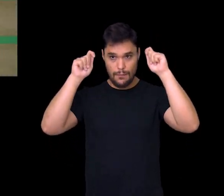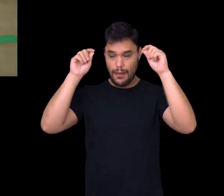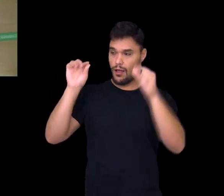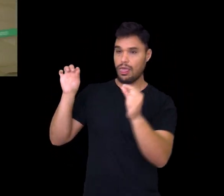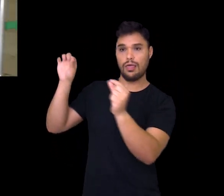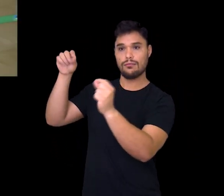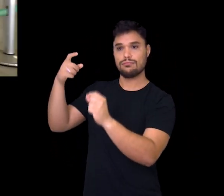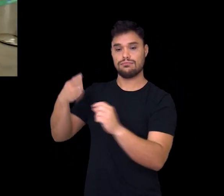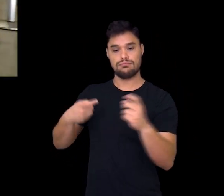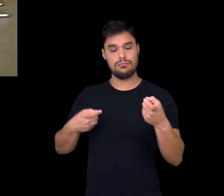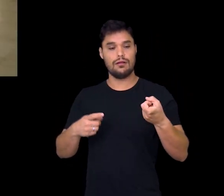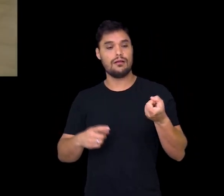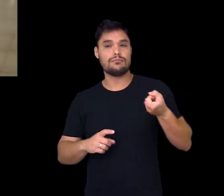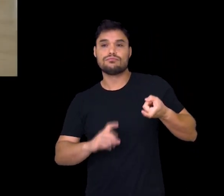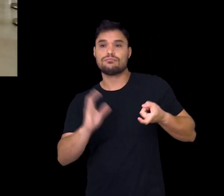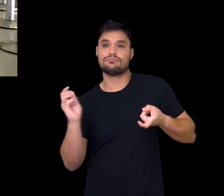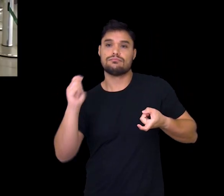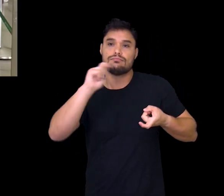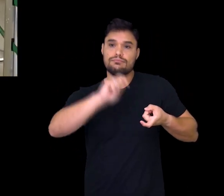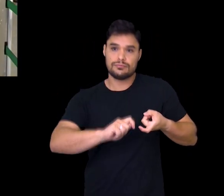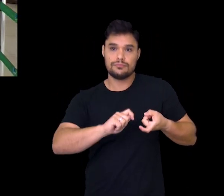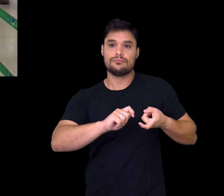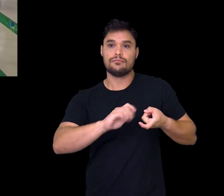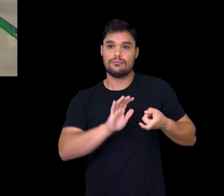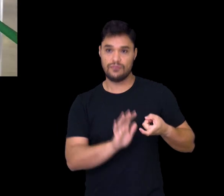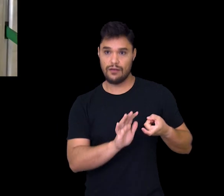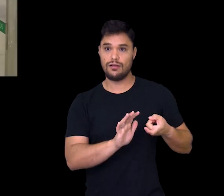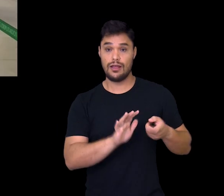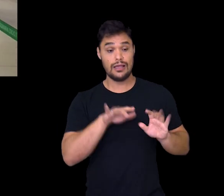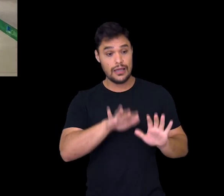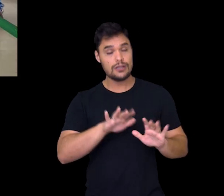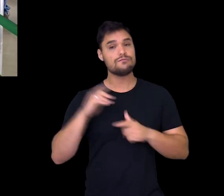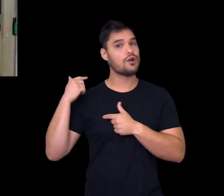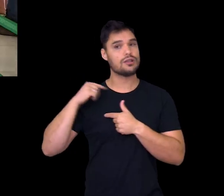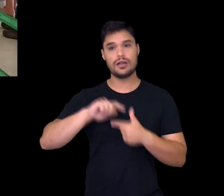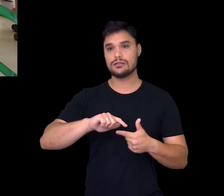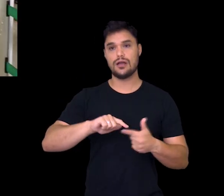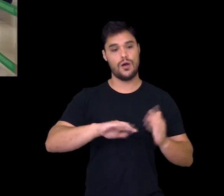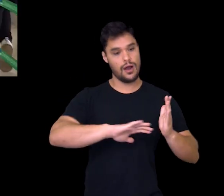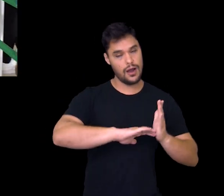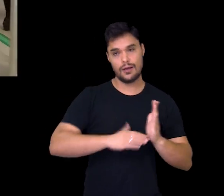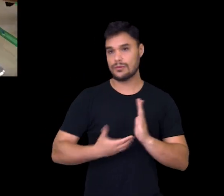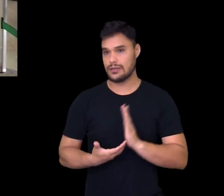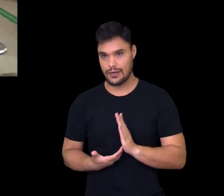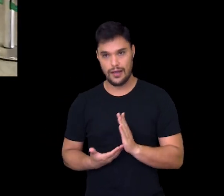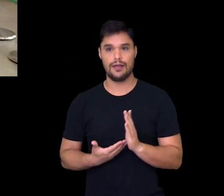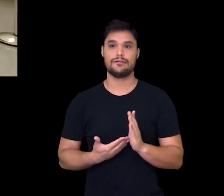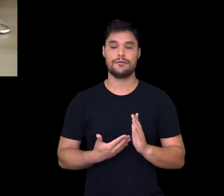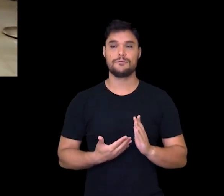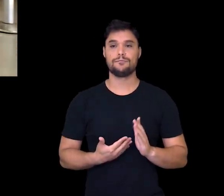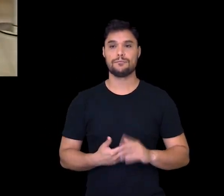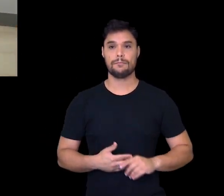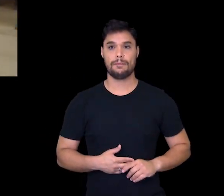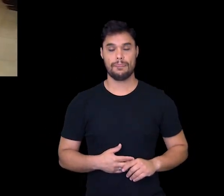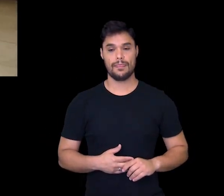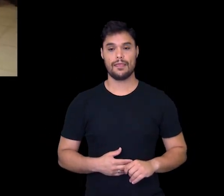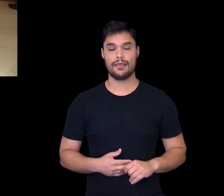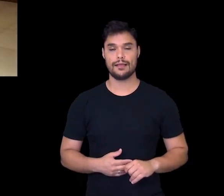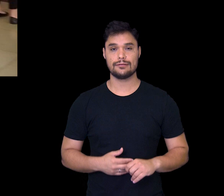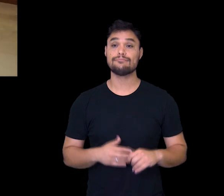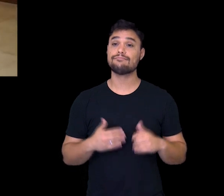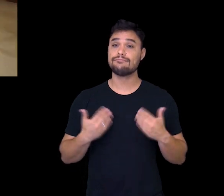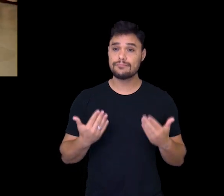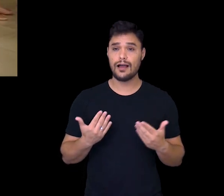sua cartola. Chapelaria do Congresso Então, isso Nacional. virou tradição, tanto na Câmara como no Senado. No Palácio Morro também existia esse espaço. Eles chegavam,